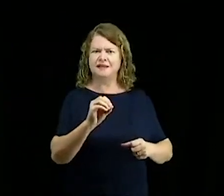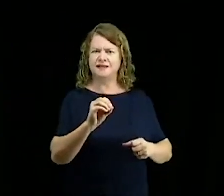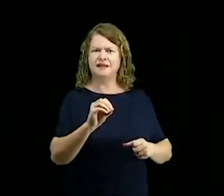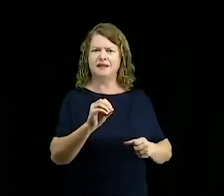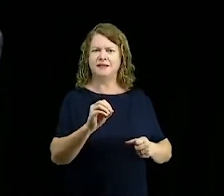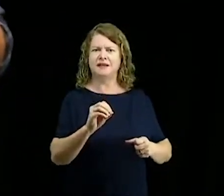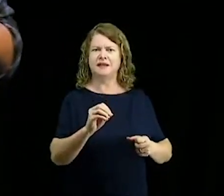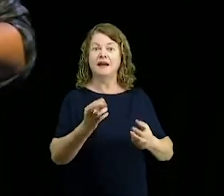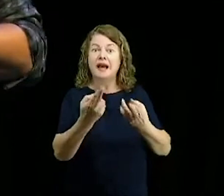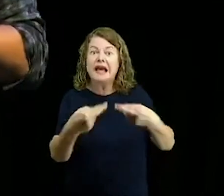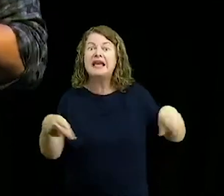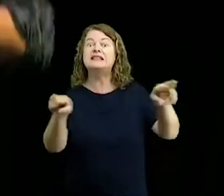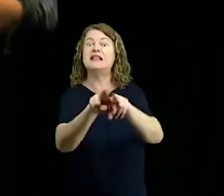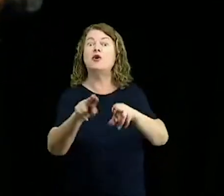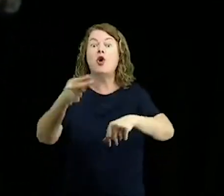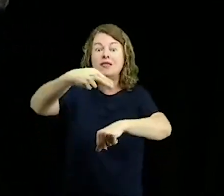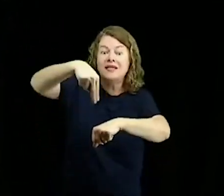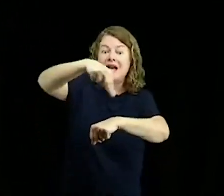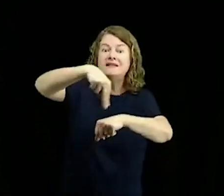nação.